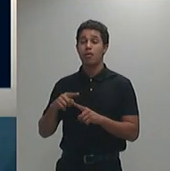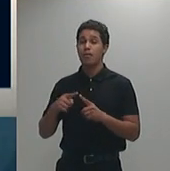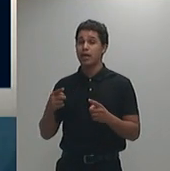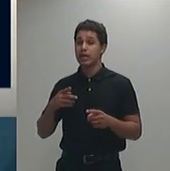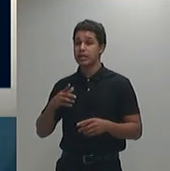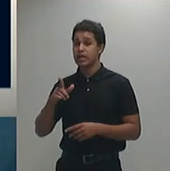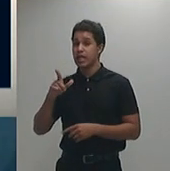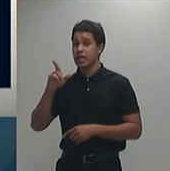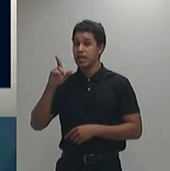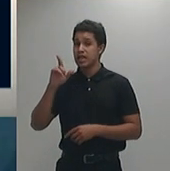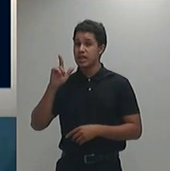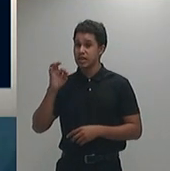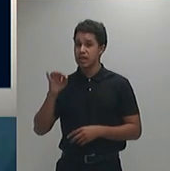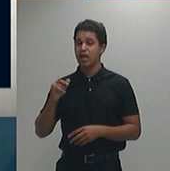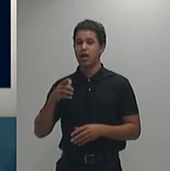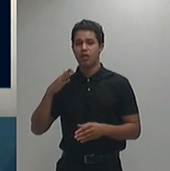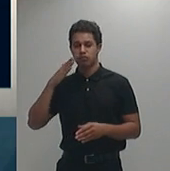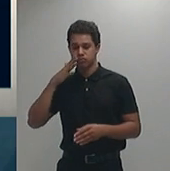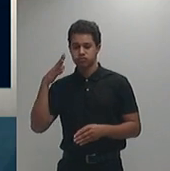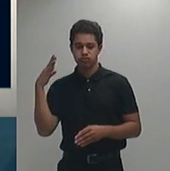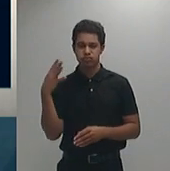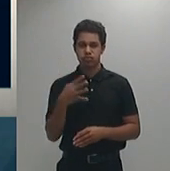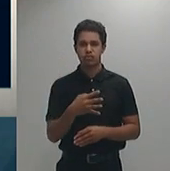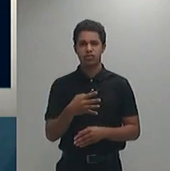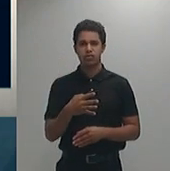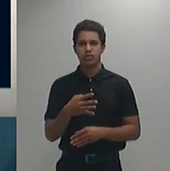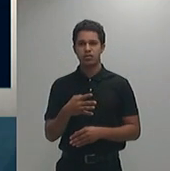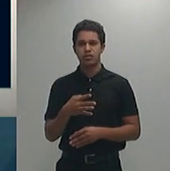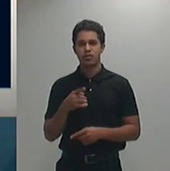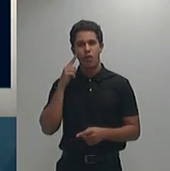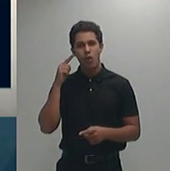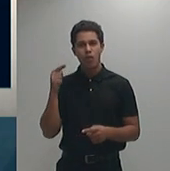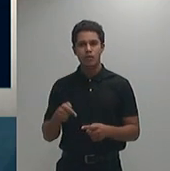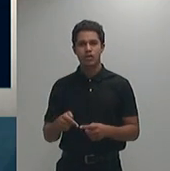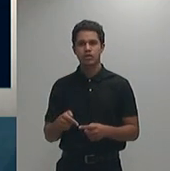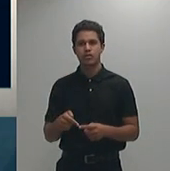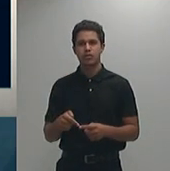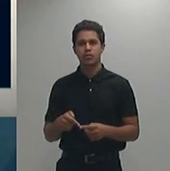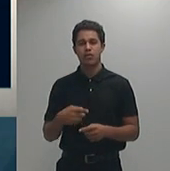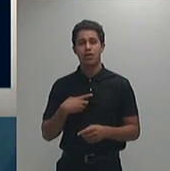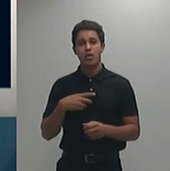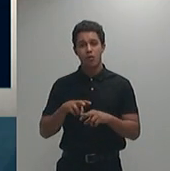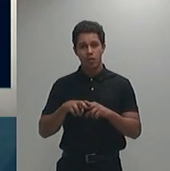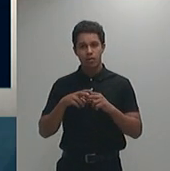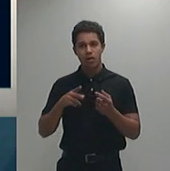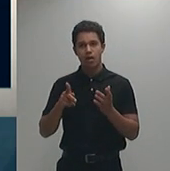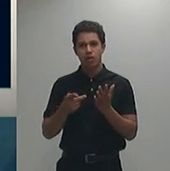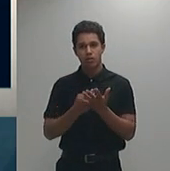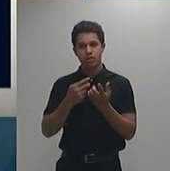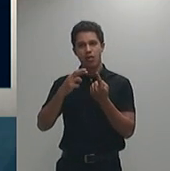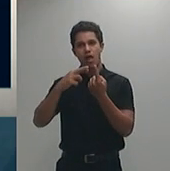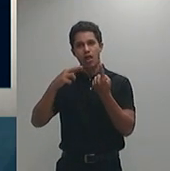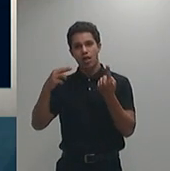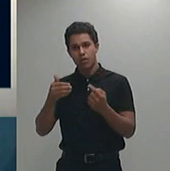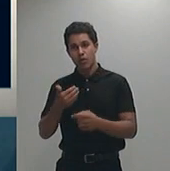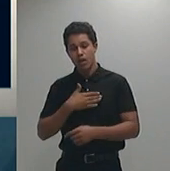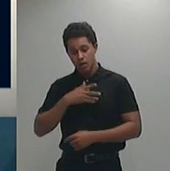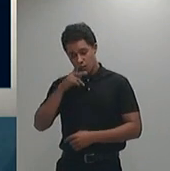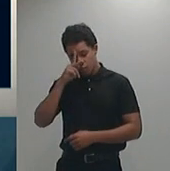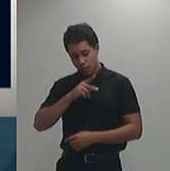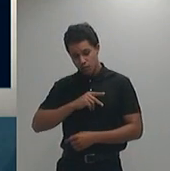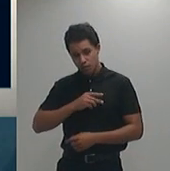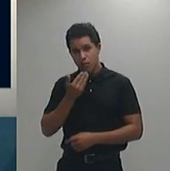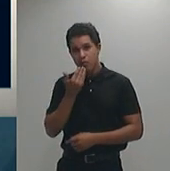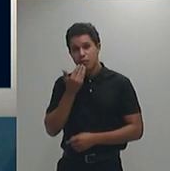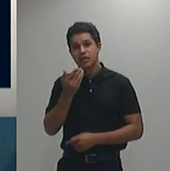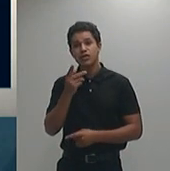ao regramento objetivo por ter sido a relatora do acórdão rescindendo eu pedi vista para melhor